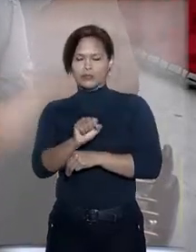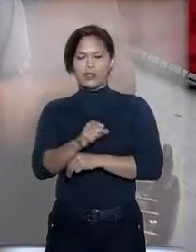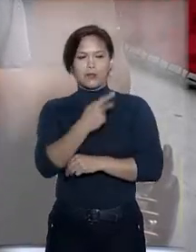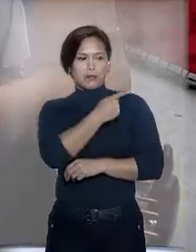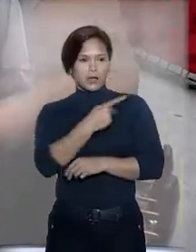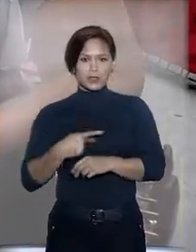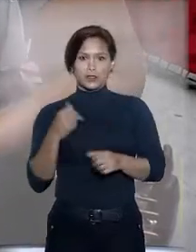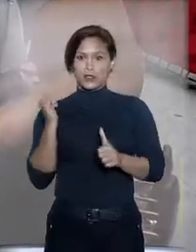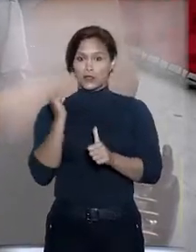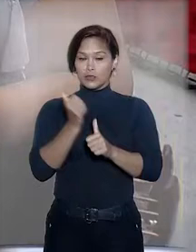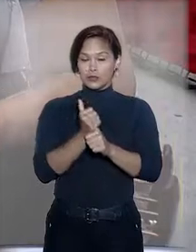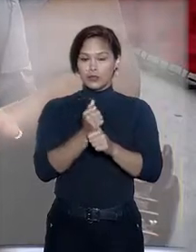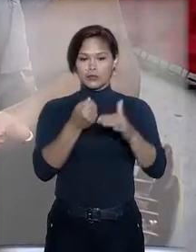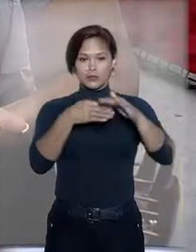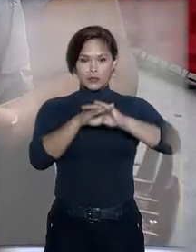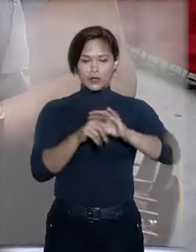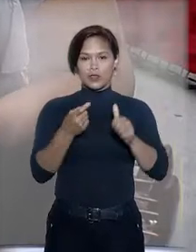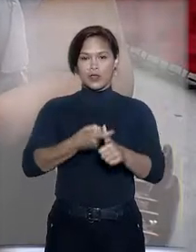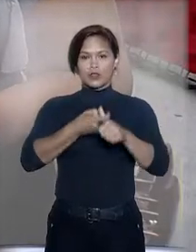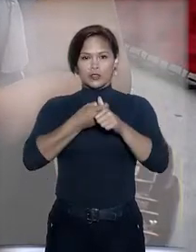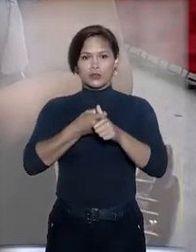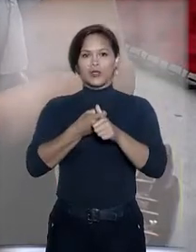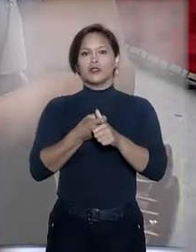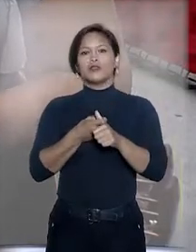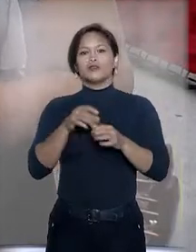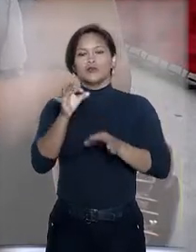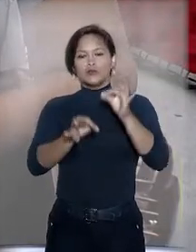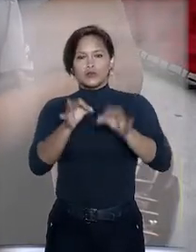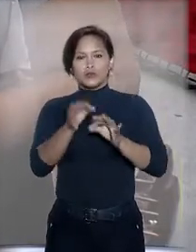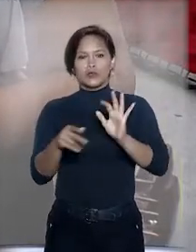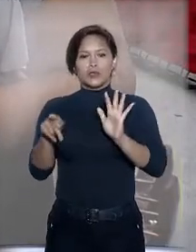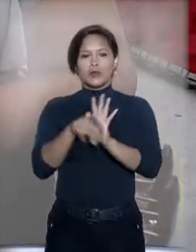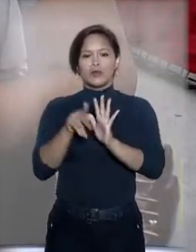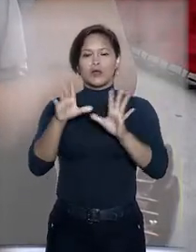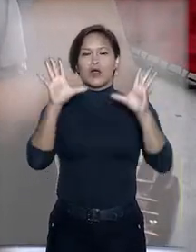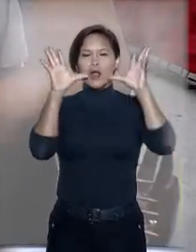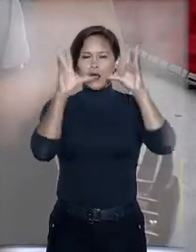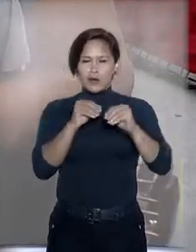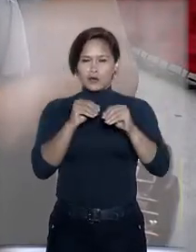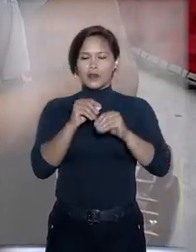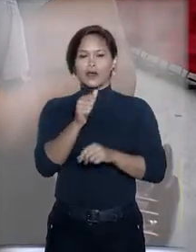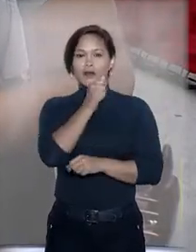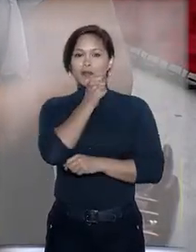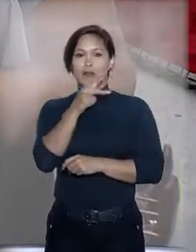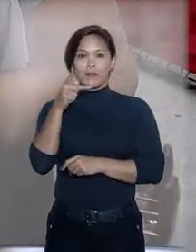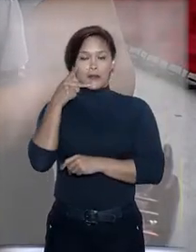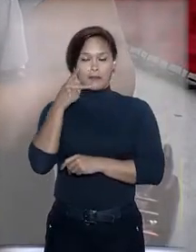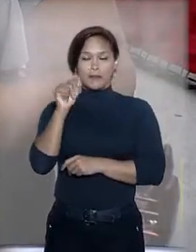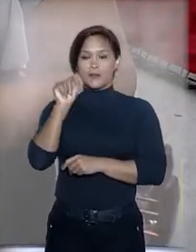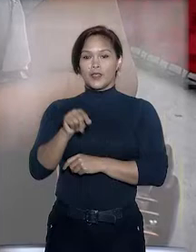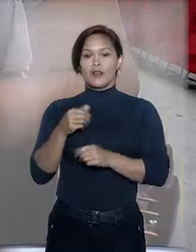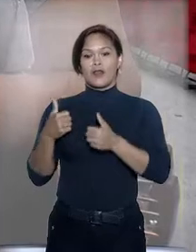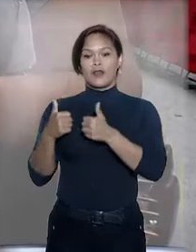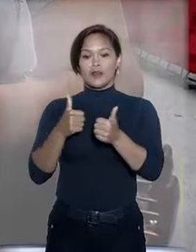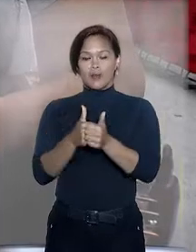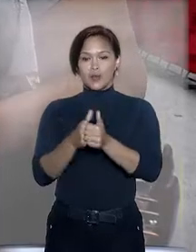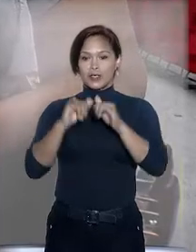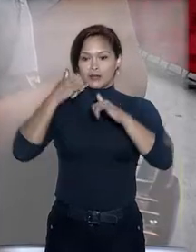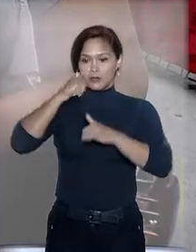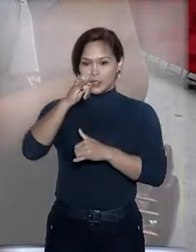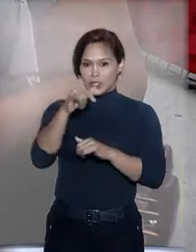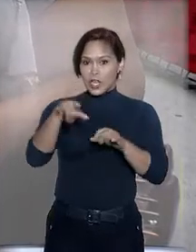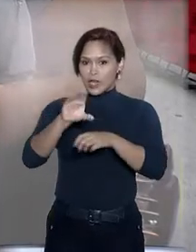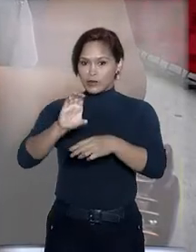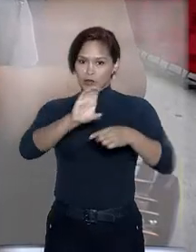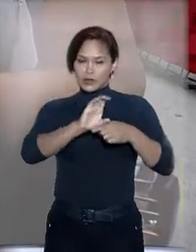presidência, indeferiu a suspensão de atos judiciais sobre o apagão elétrico no Amapá. A Companhia de Eletricidade